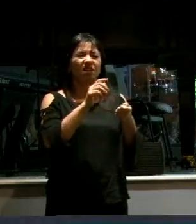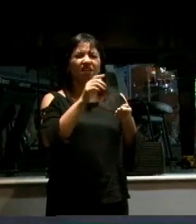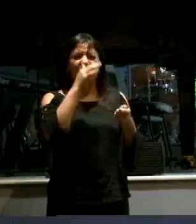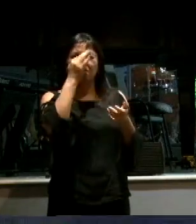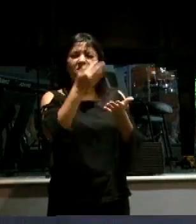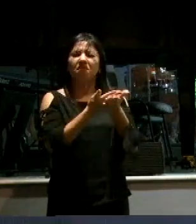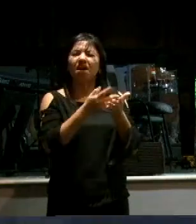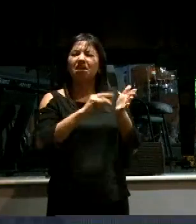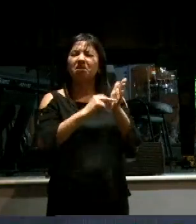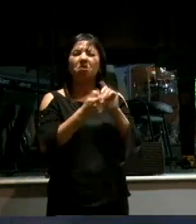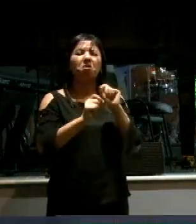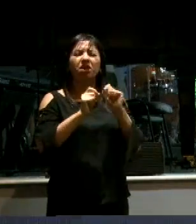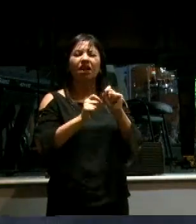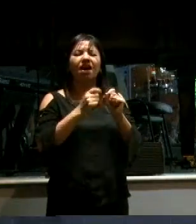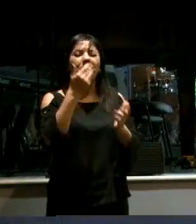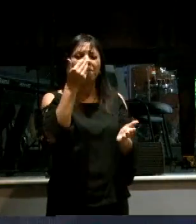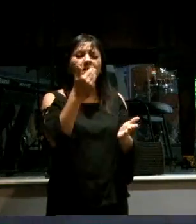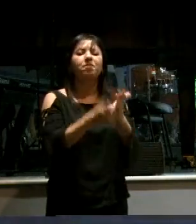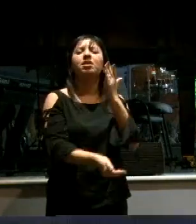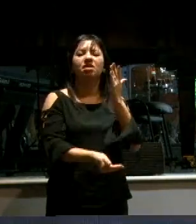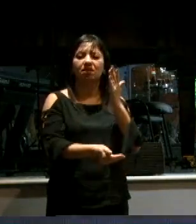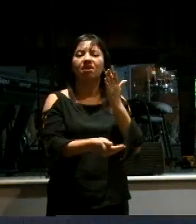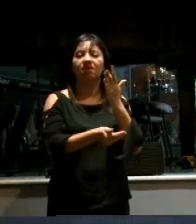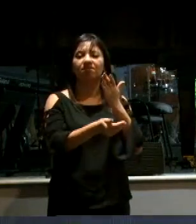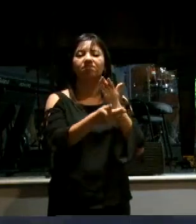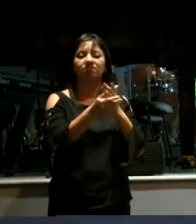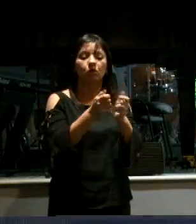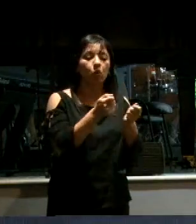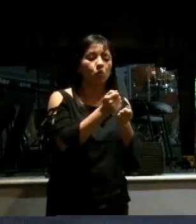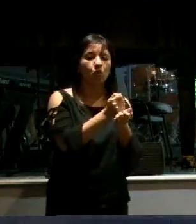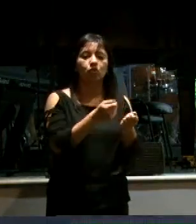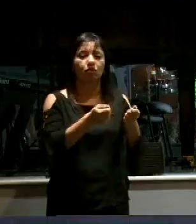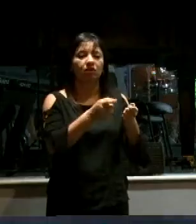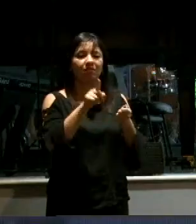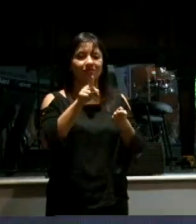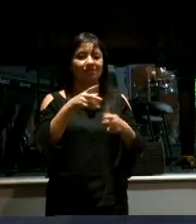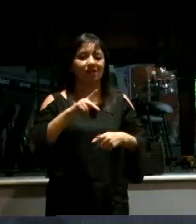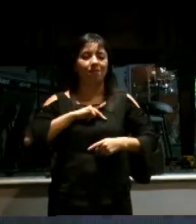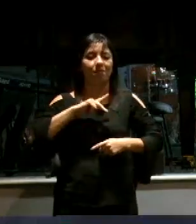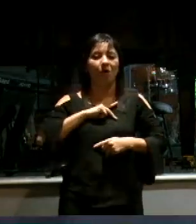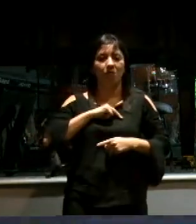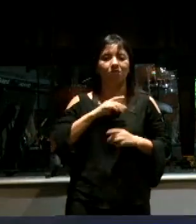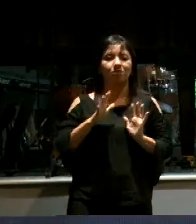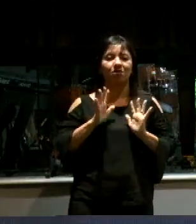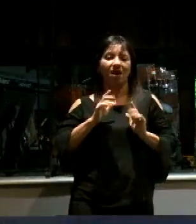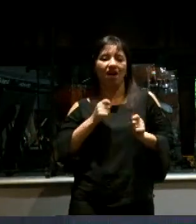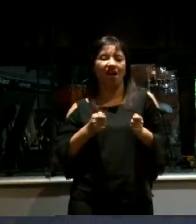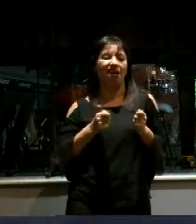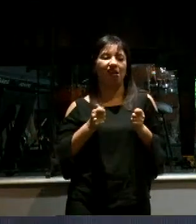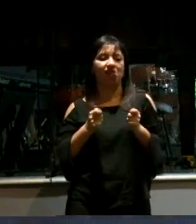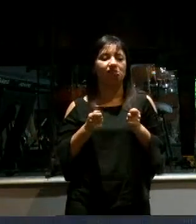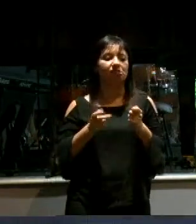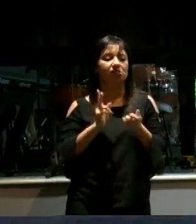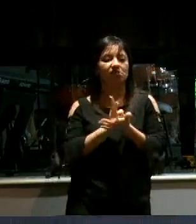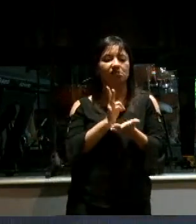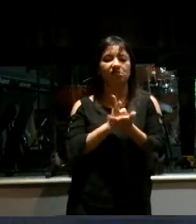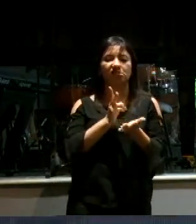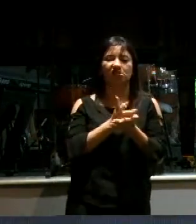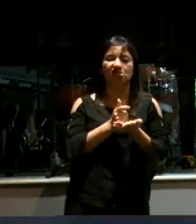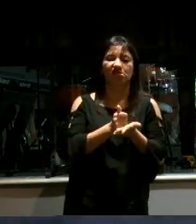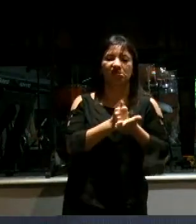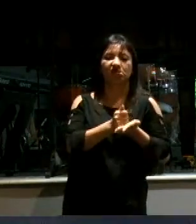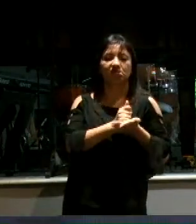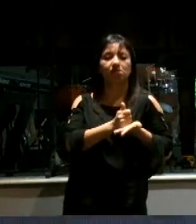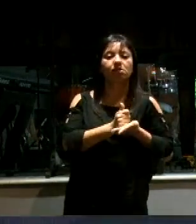Você é o tipo de pessoa que gosta de controlar tudo? Deus está te dizendo que você vai encontrar um momento,